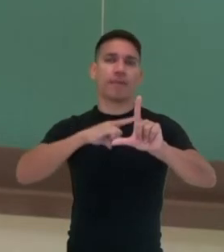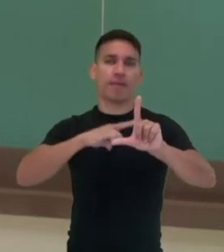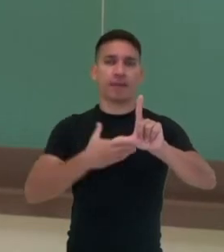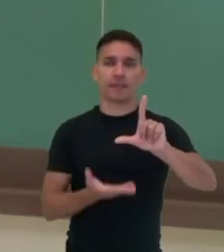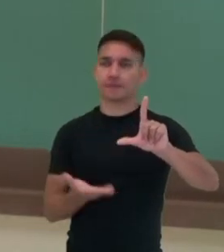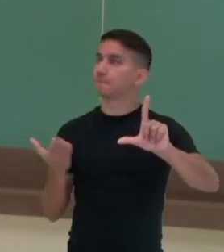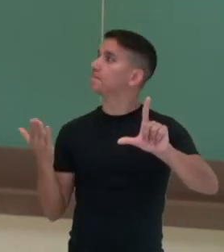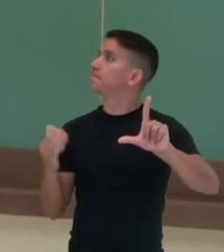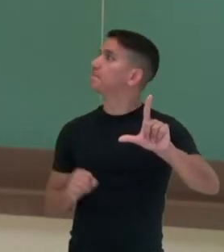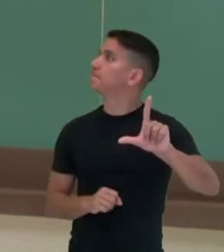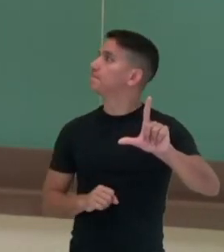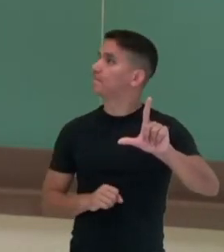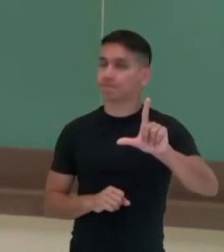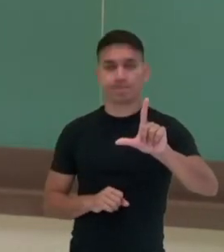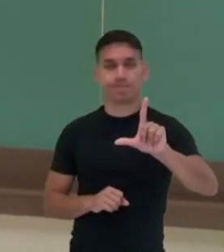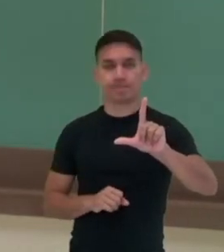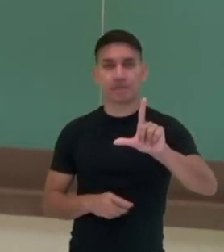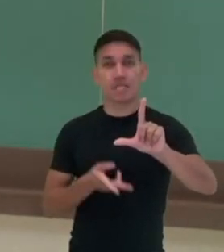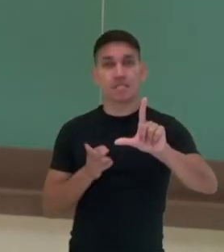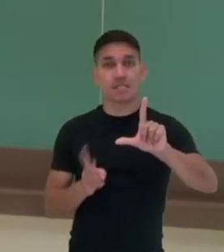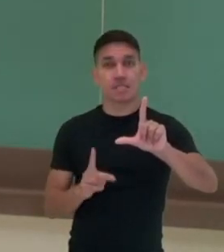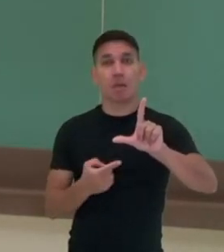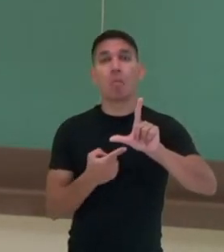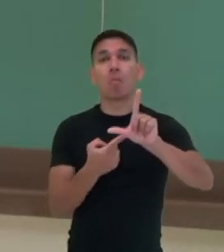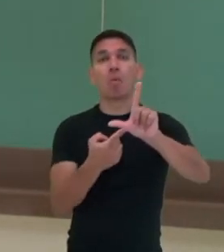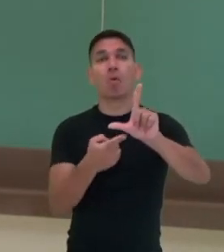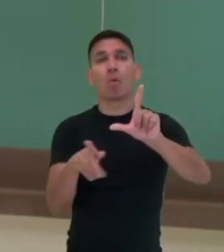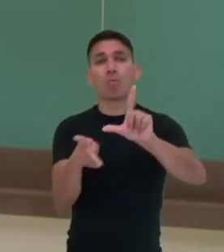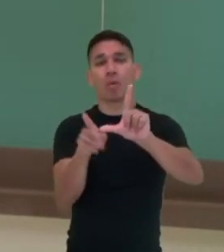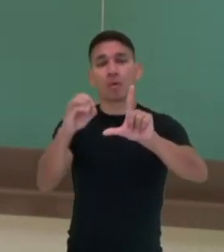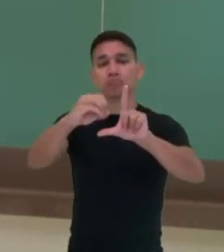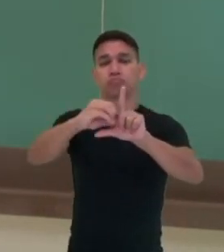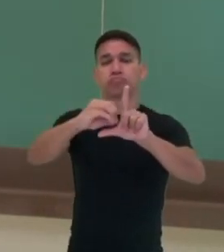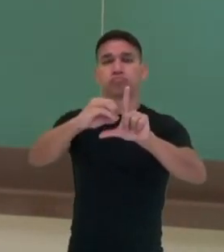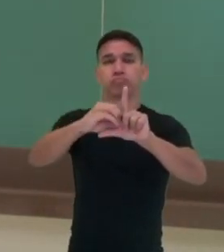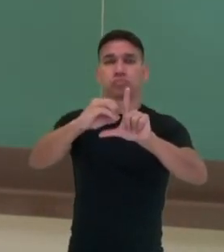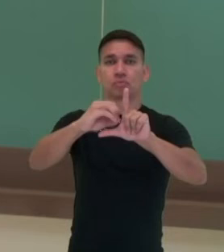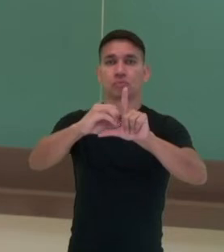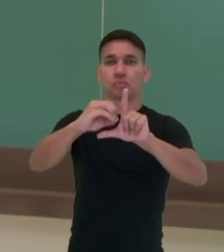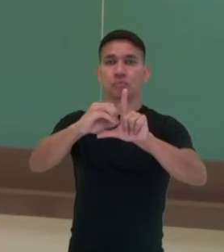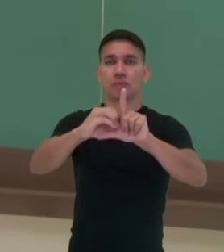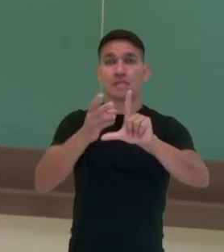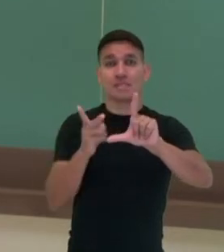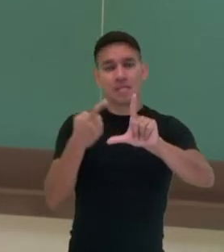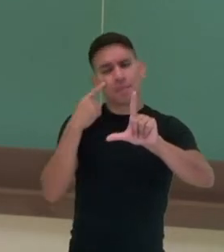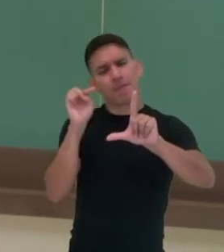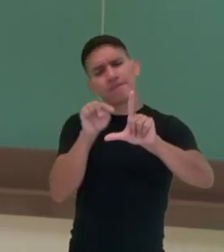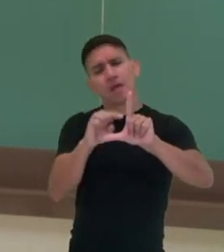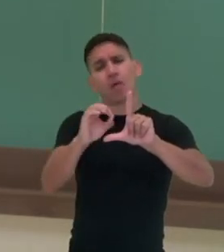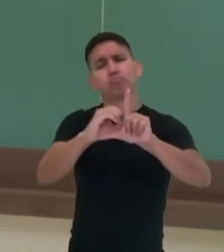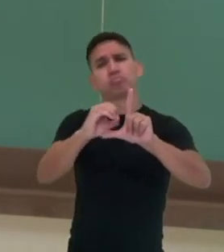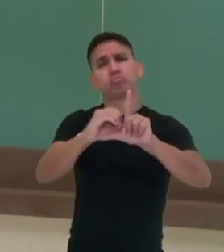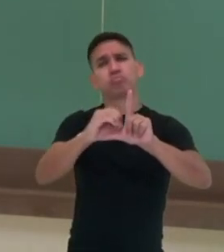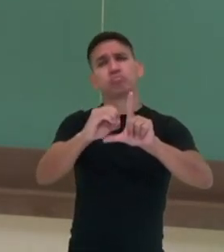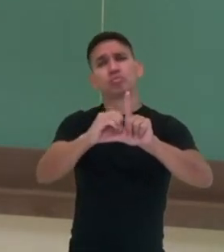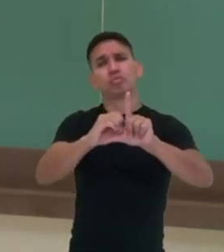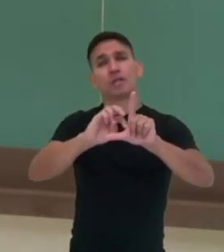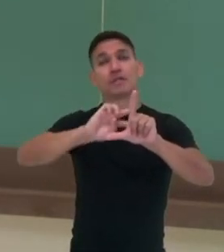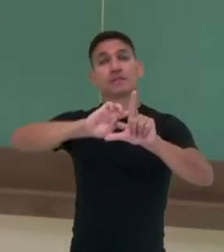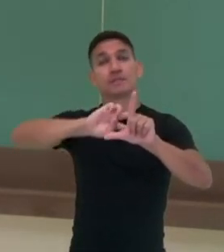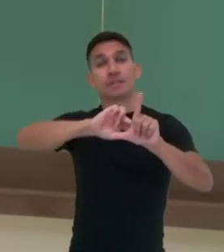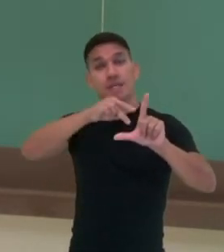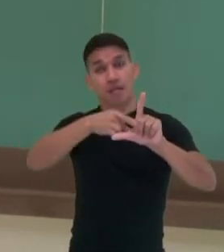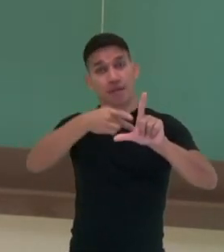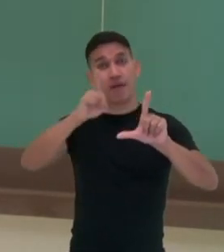aqui que a gente pode observar. E ele sempre é indicado com esse quadradinho com uma bolinha. Sempre que você vê esse quadradinho com uma bolinha, ele está indicando